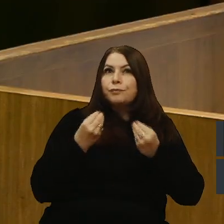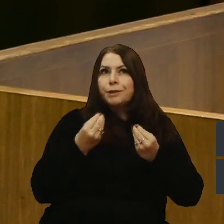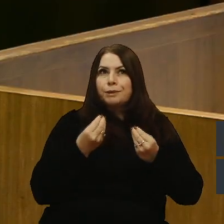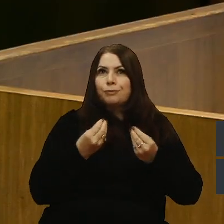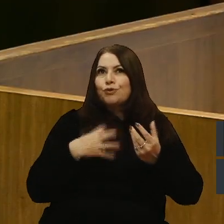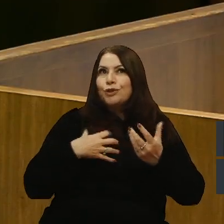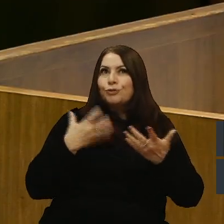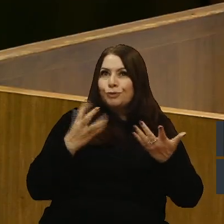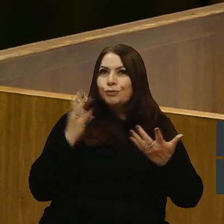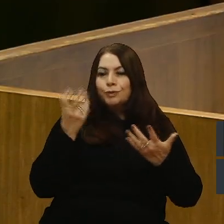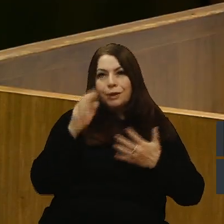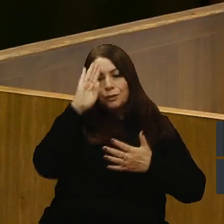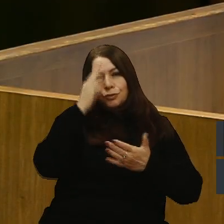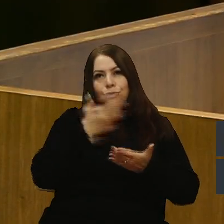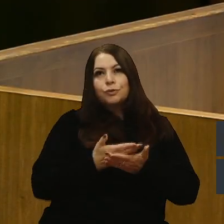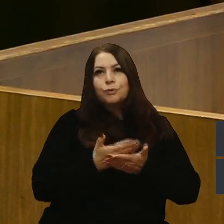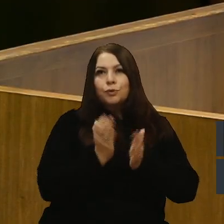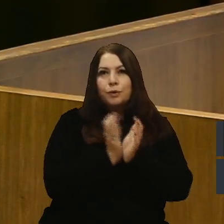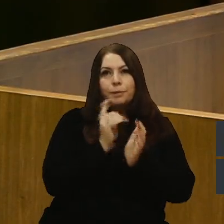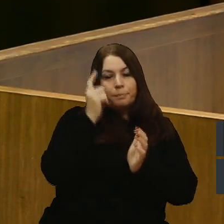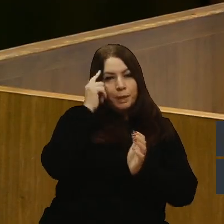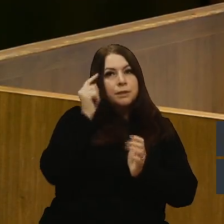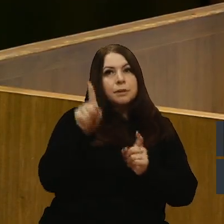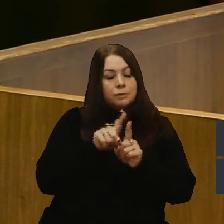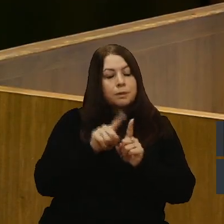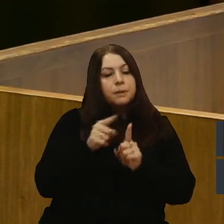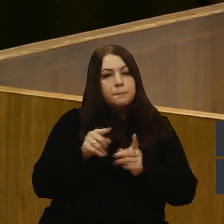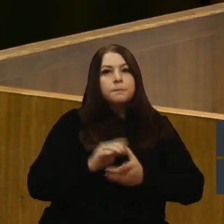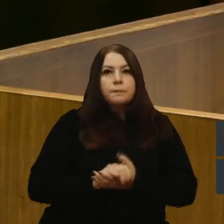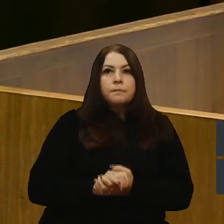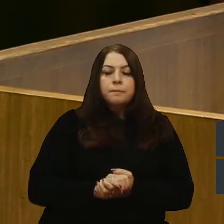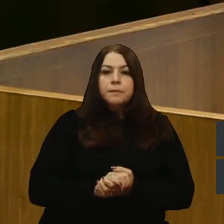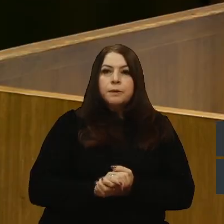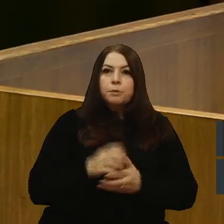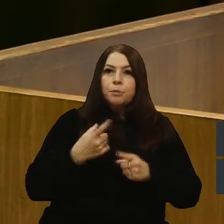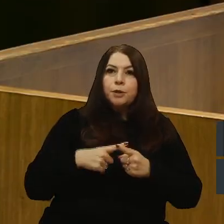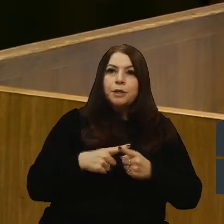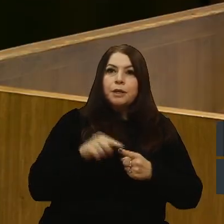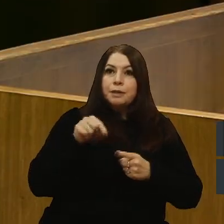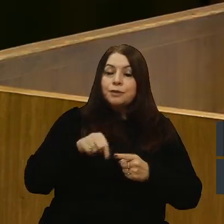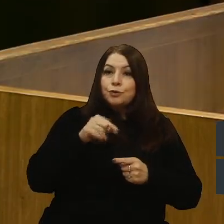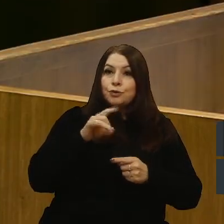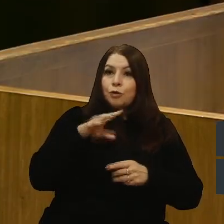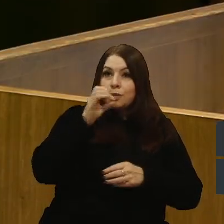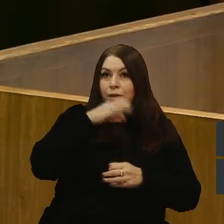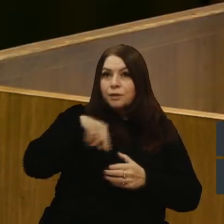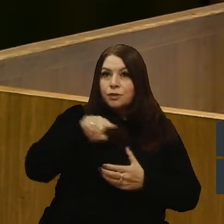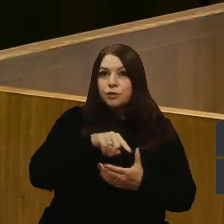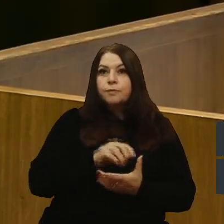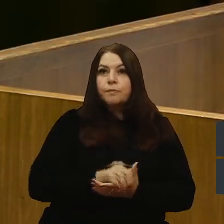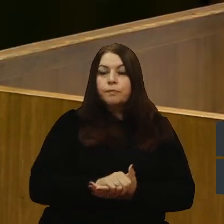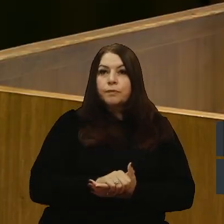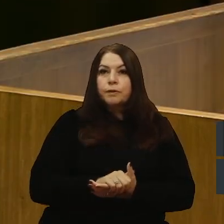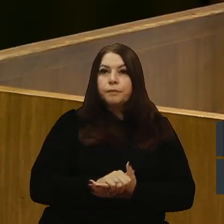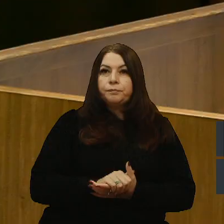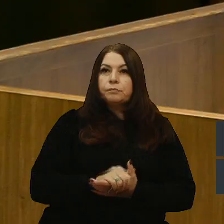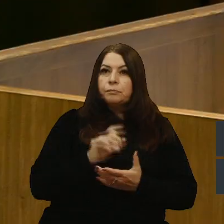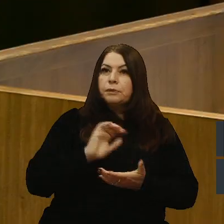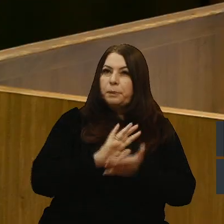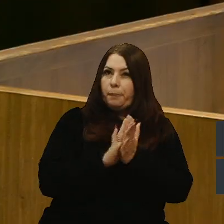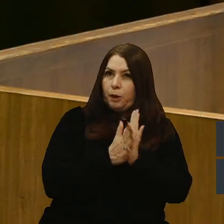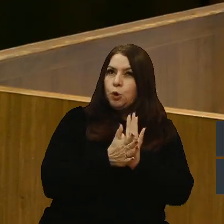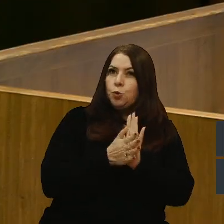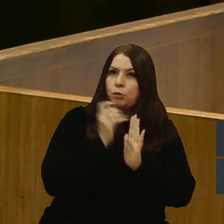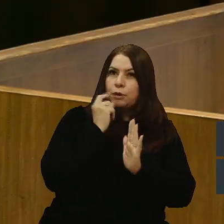situação e acredito que os colegas pensaram também nisso, porque só aqui em Caxias do Sul, esse torturador